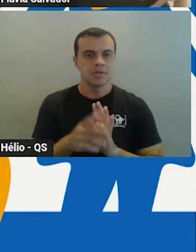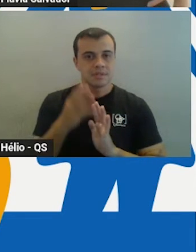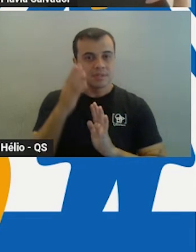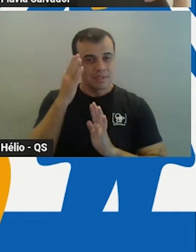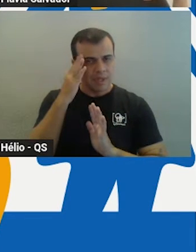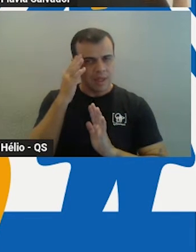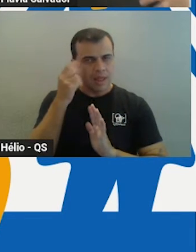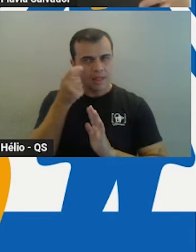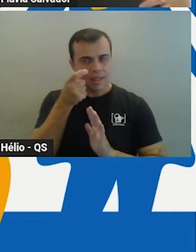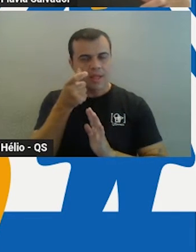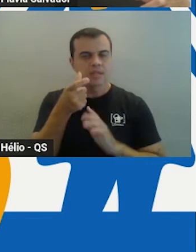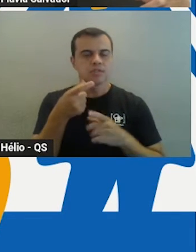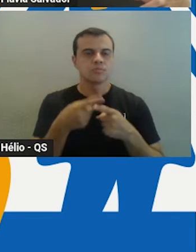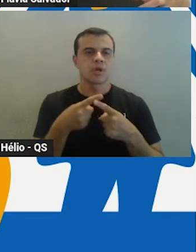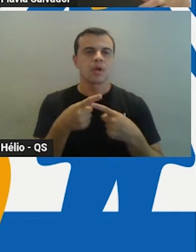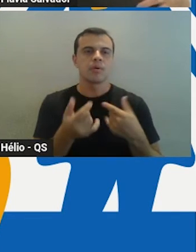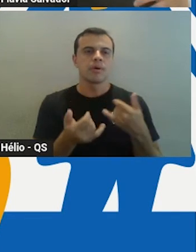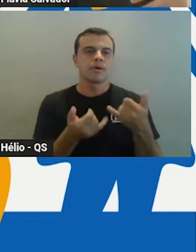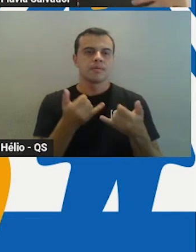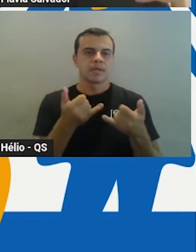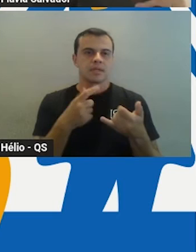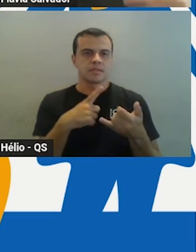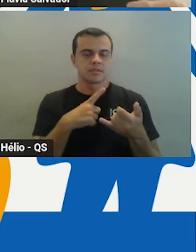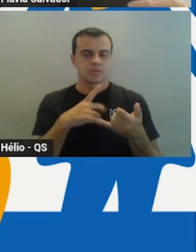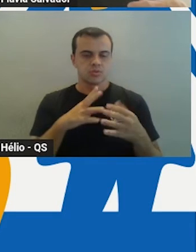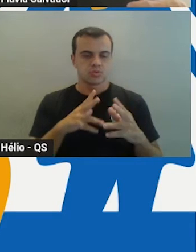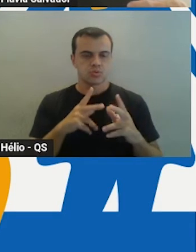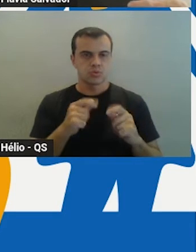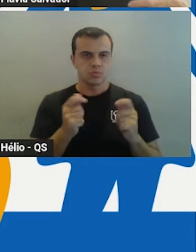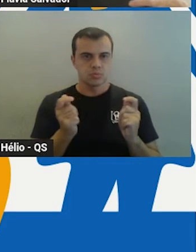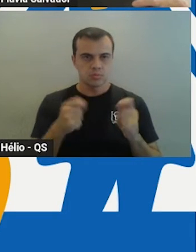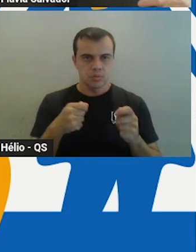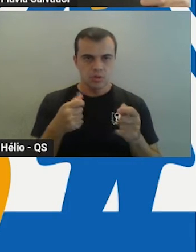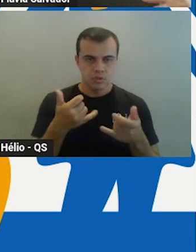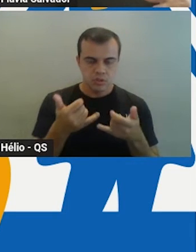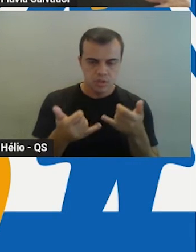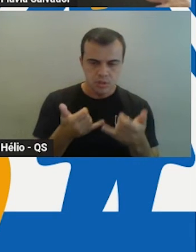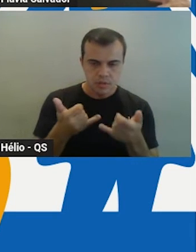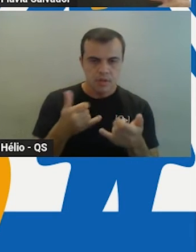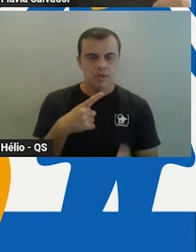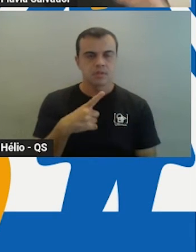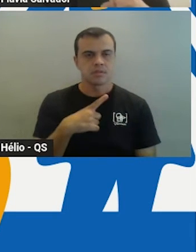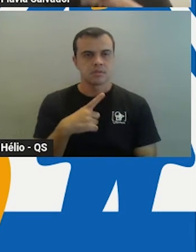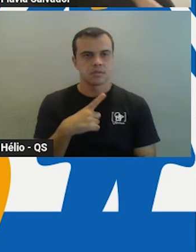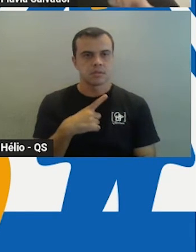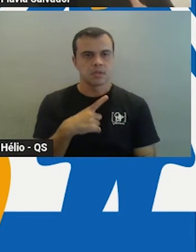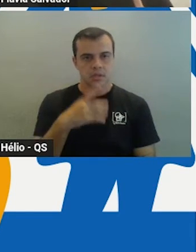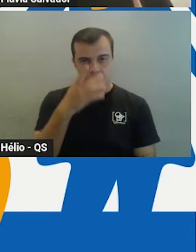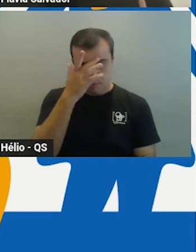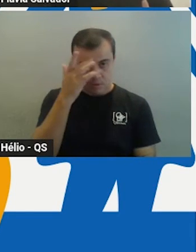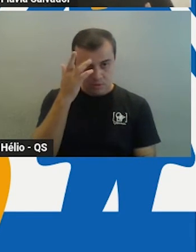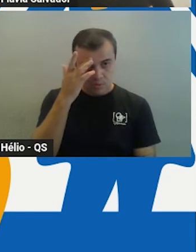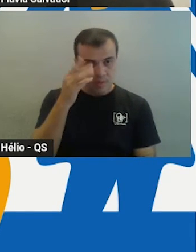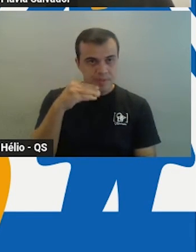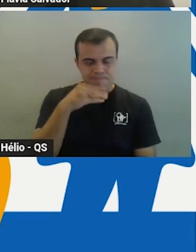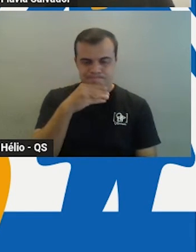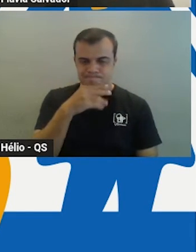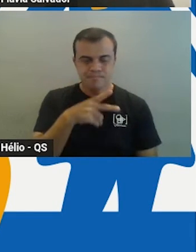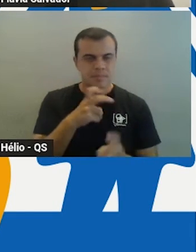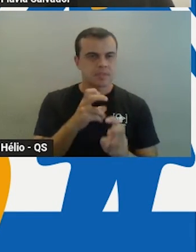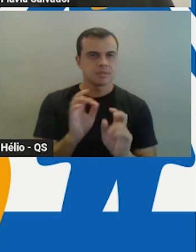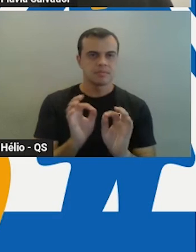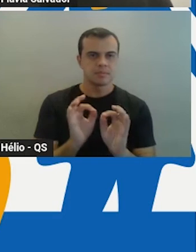interessante porque é uma brincadeira que todo mundo pode se divertir, que as pessoas não vão nem